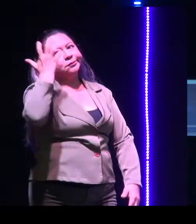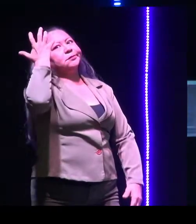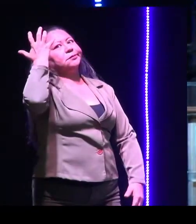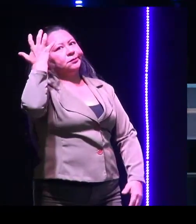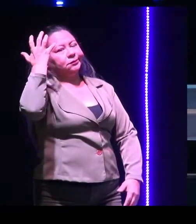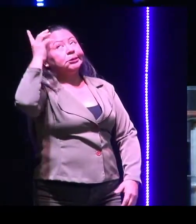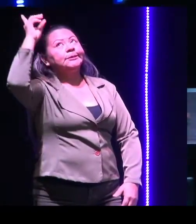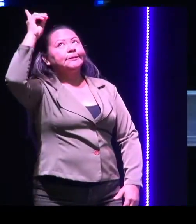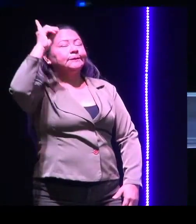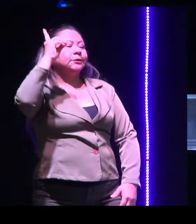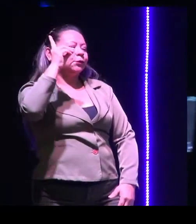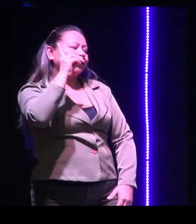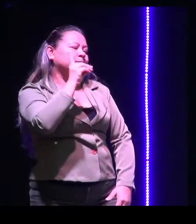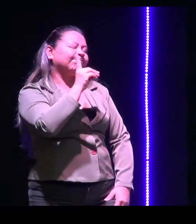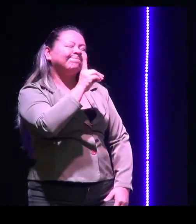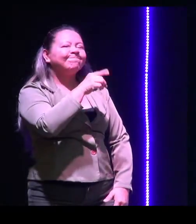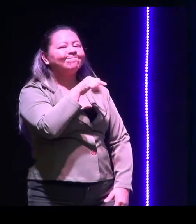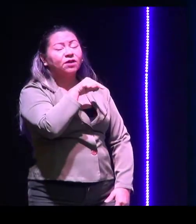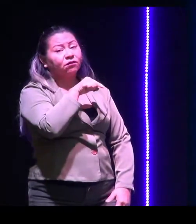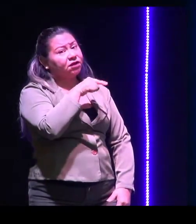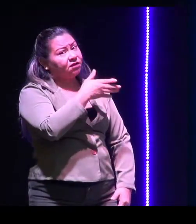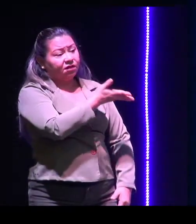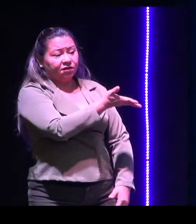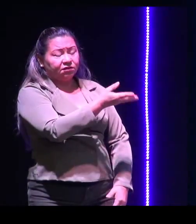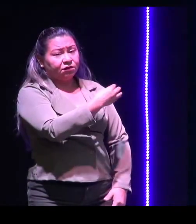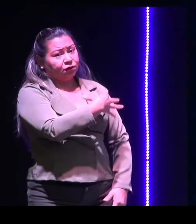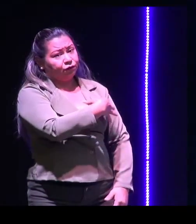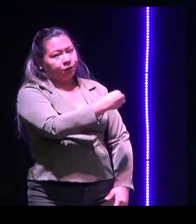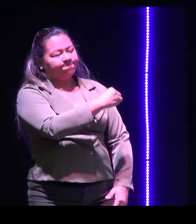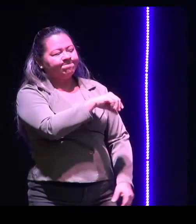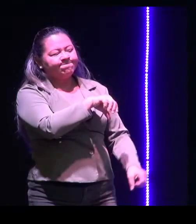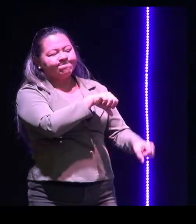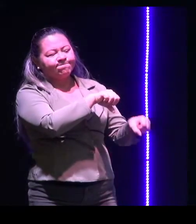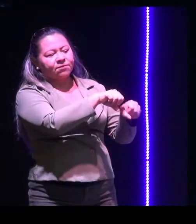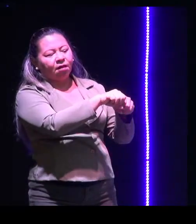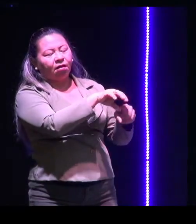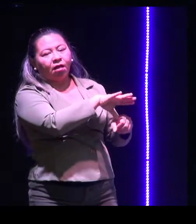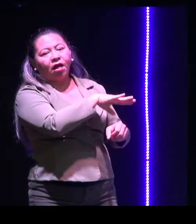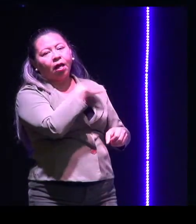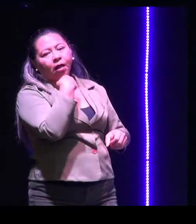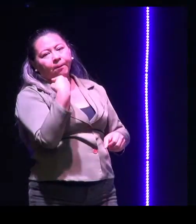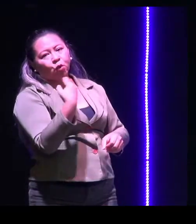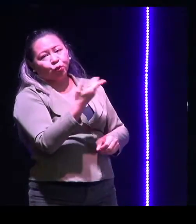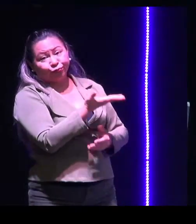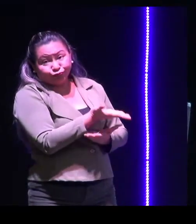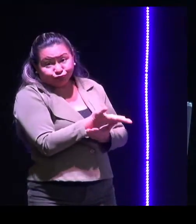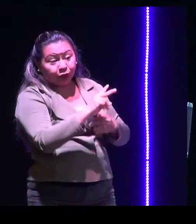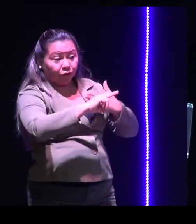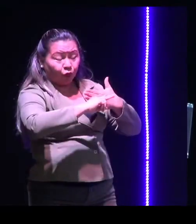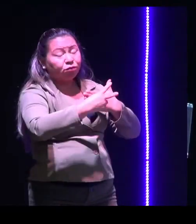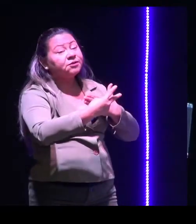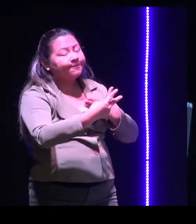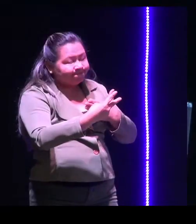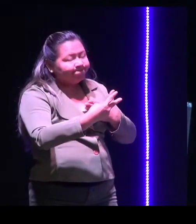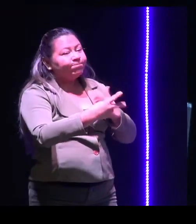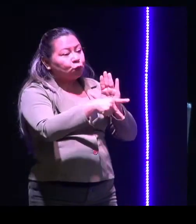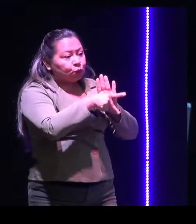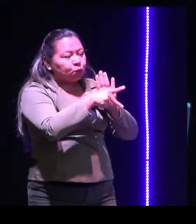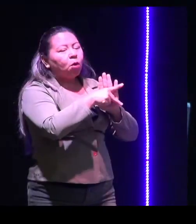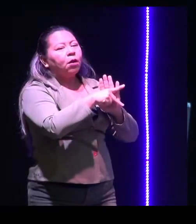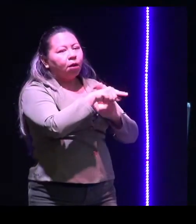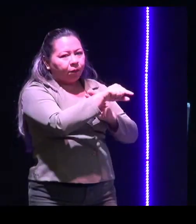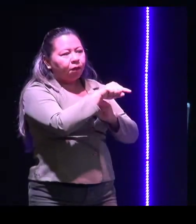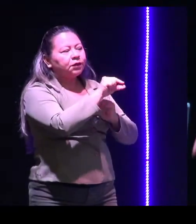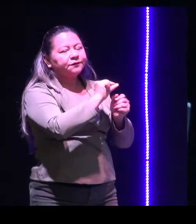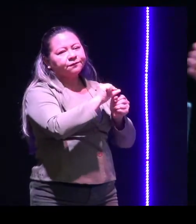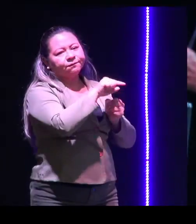Deus vem e aí esses meninos são mortos. consequências dos seus próprios atos,